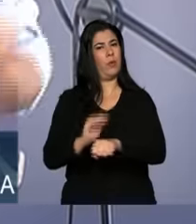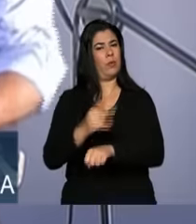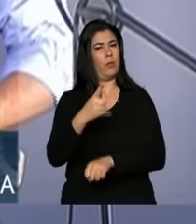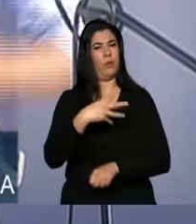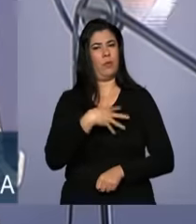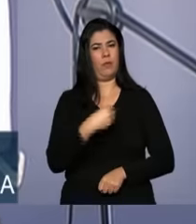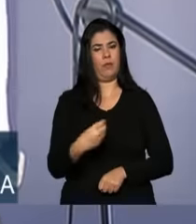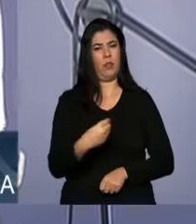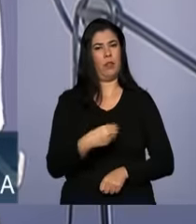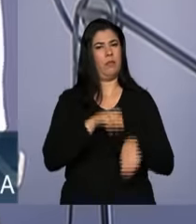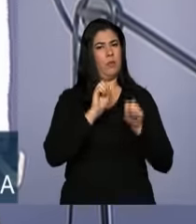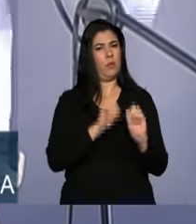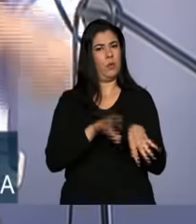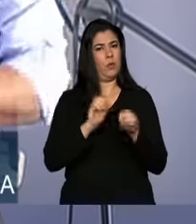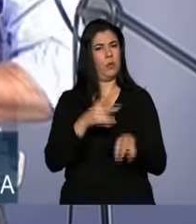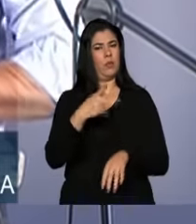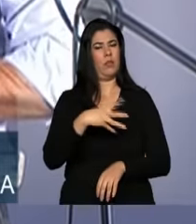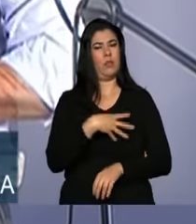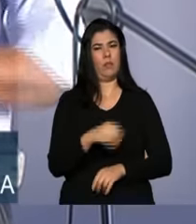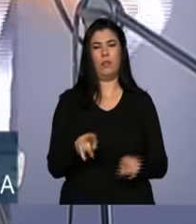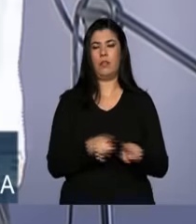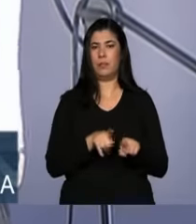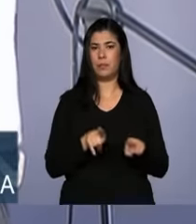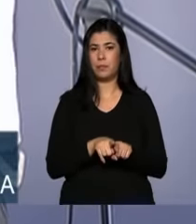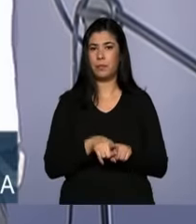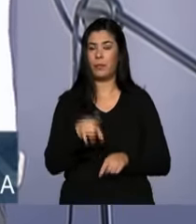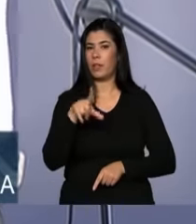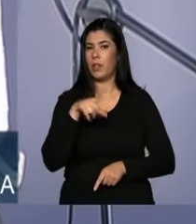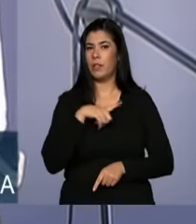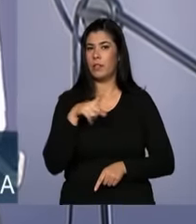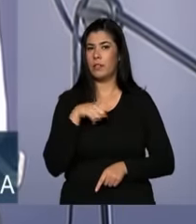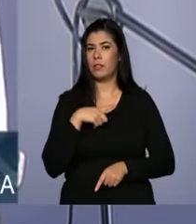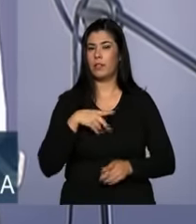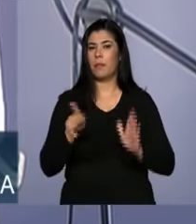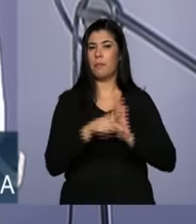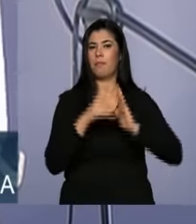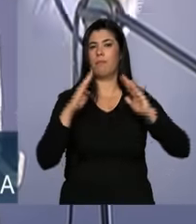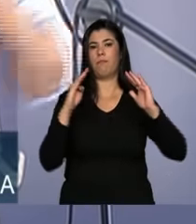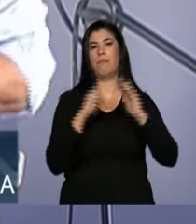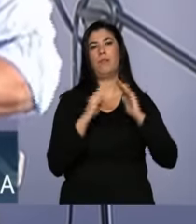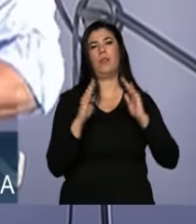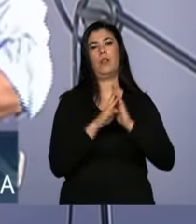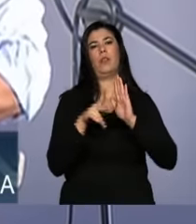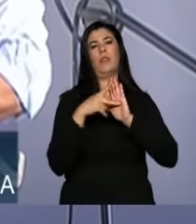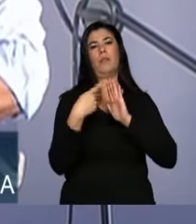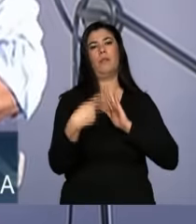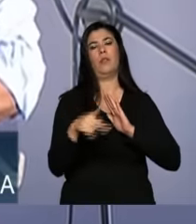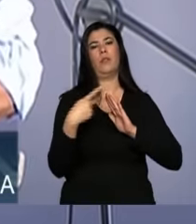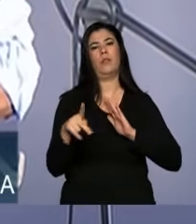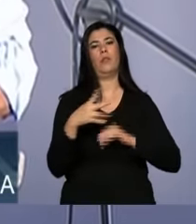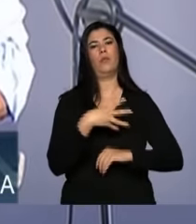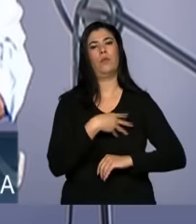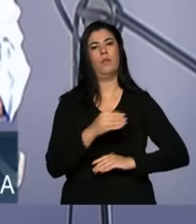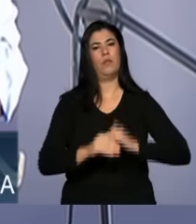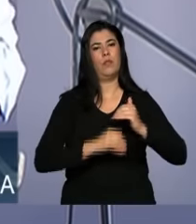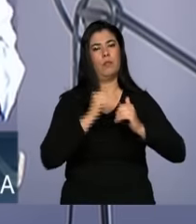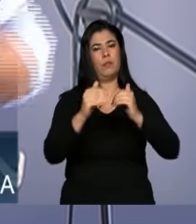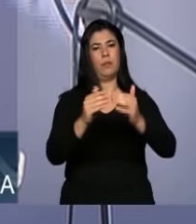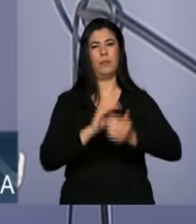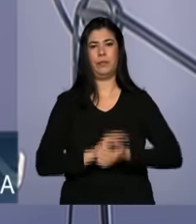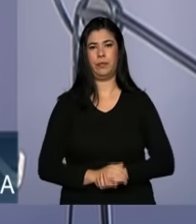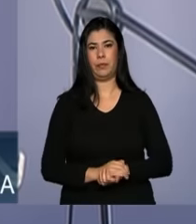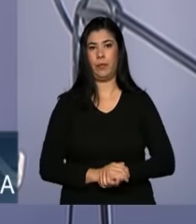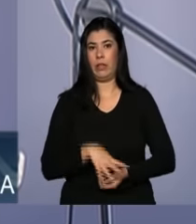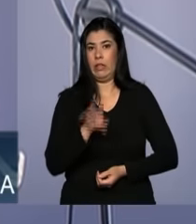filhos, de educar seus filhos, de ter um lar para suas crias. E